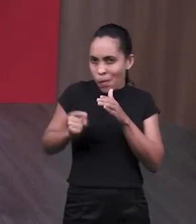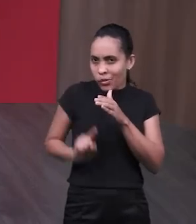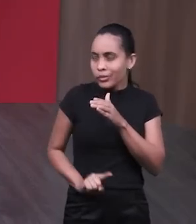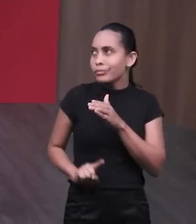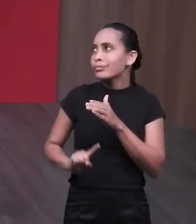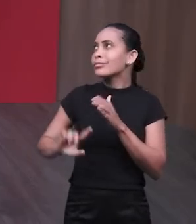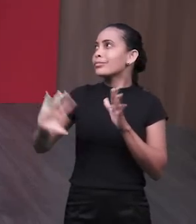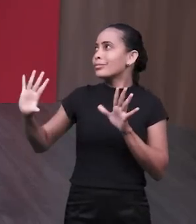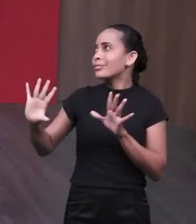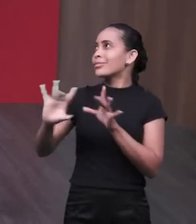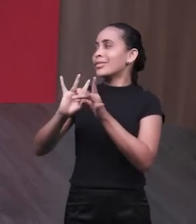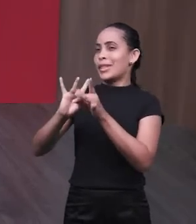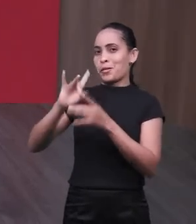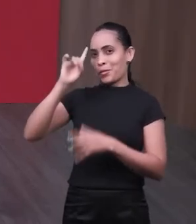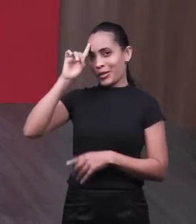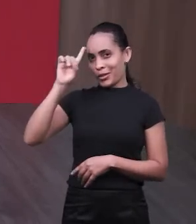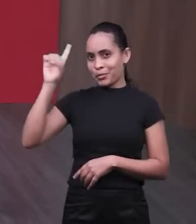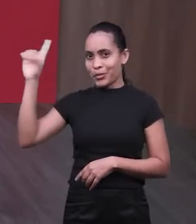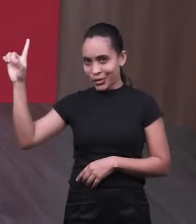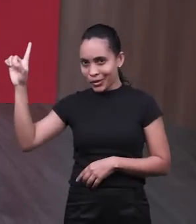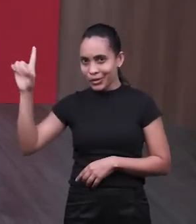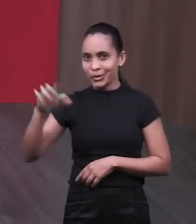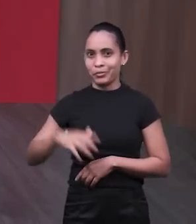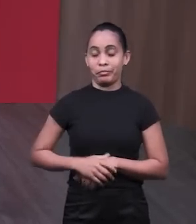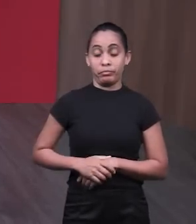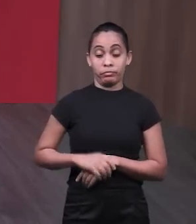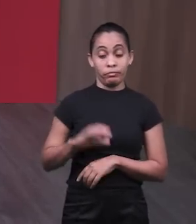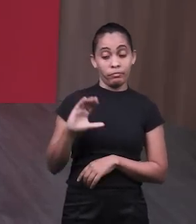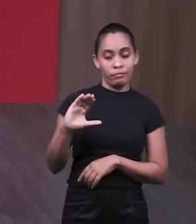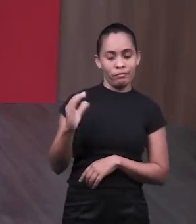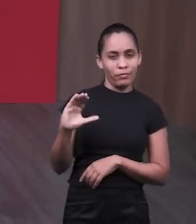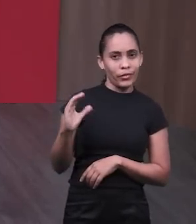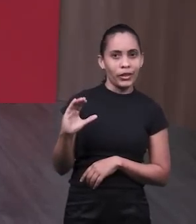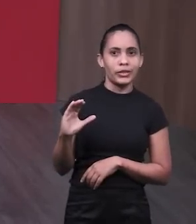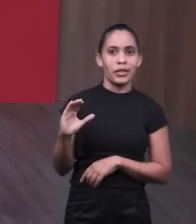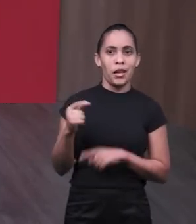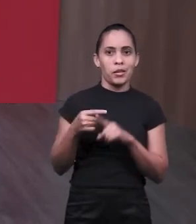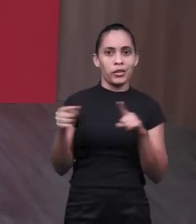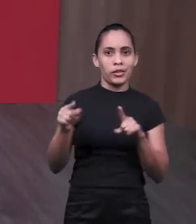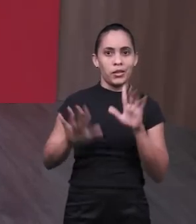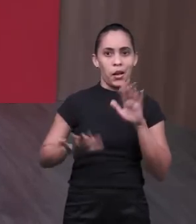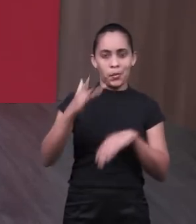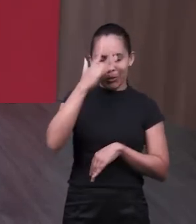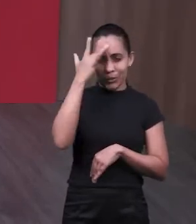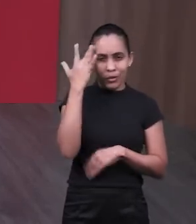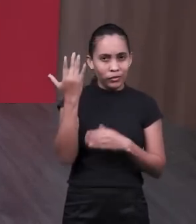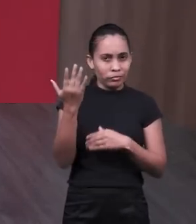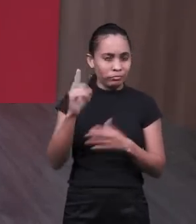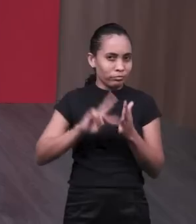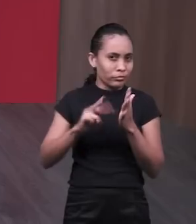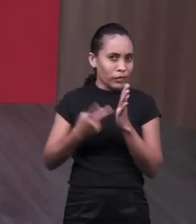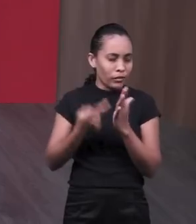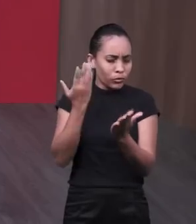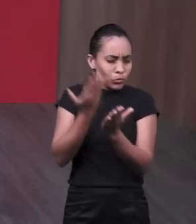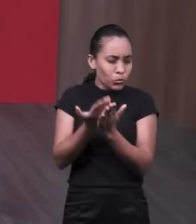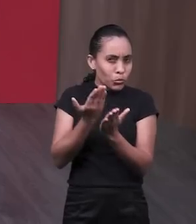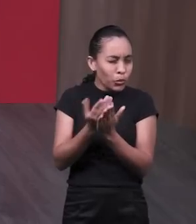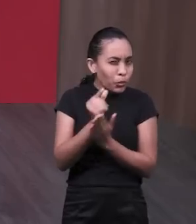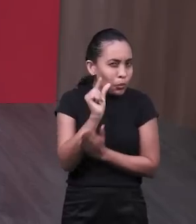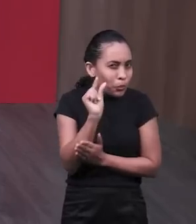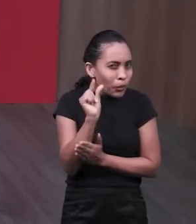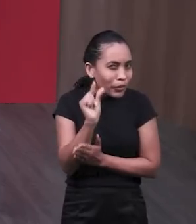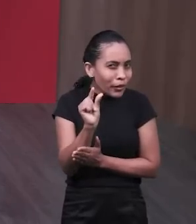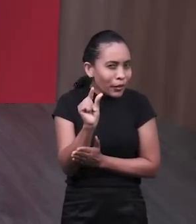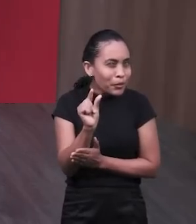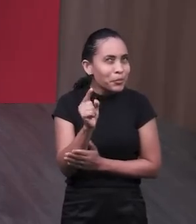a Senhor. Deus. Que frase maravilhosa, né? Glórias a Deus. Um pouco de ciência afasta. Às vezes a pessoa estuda um pouquinho, fez